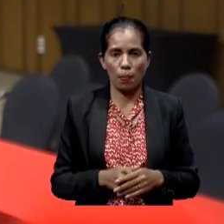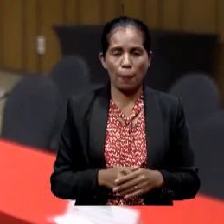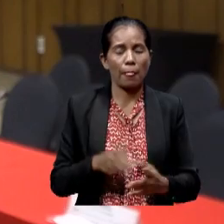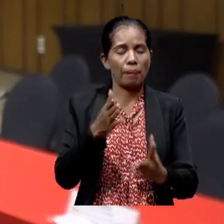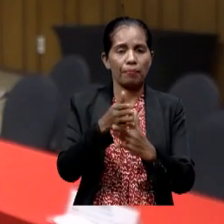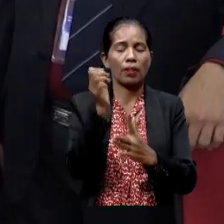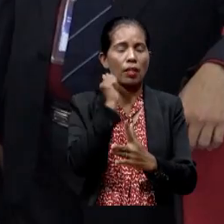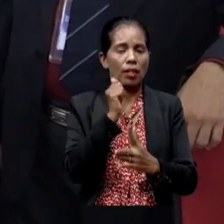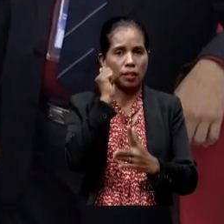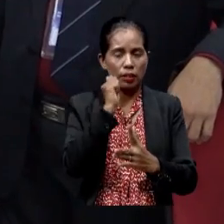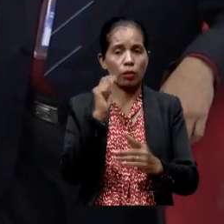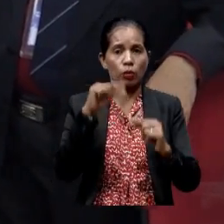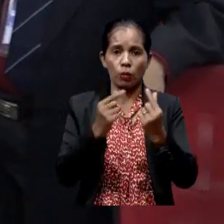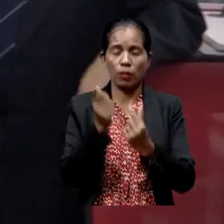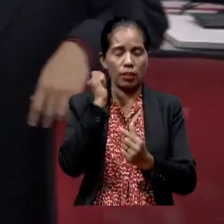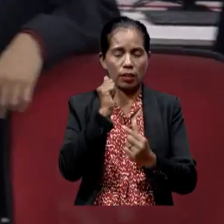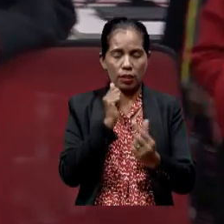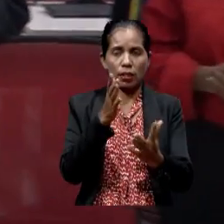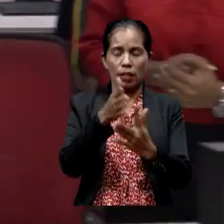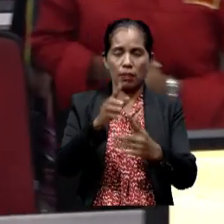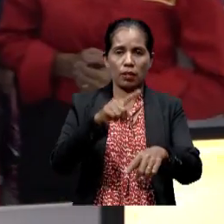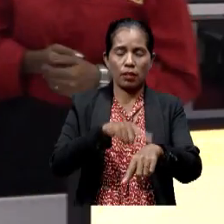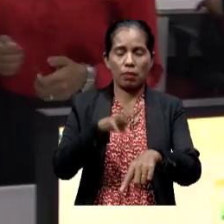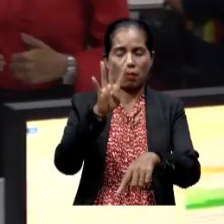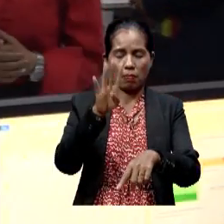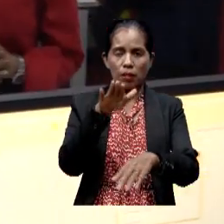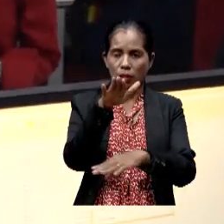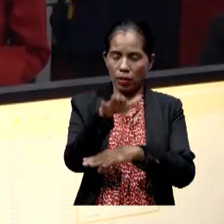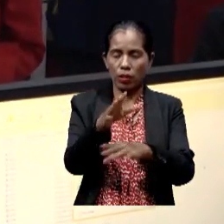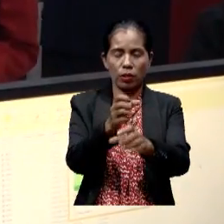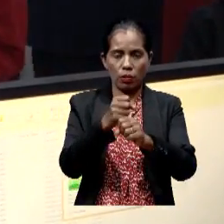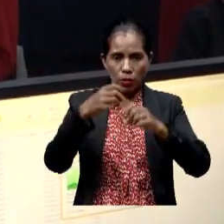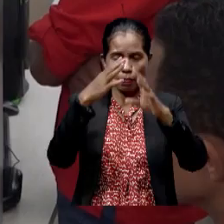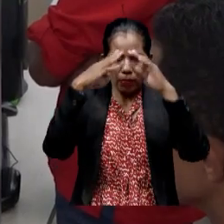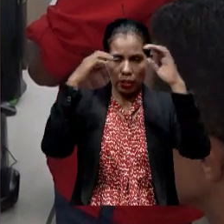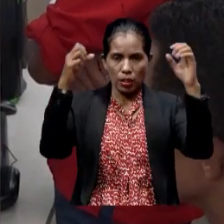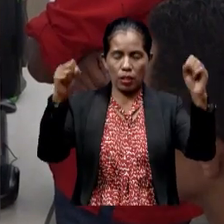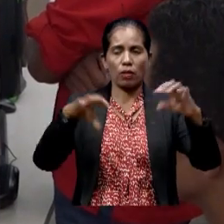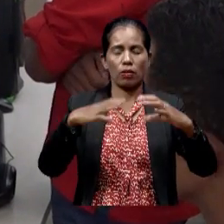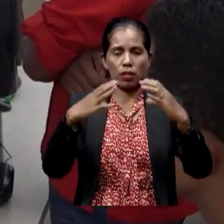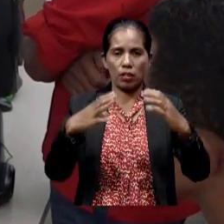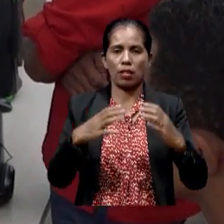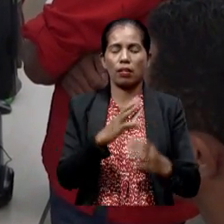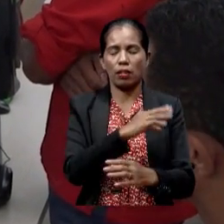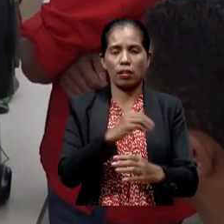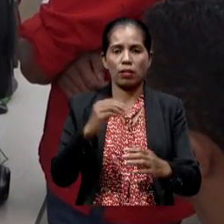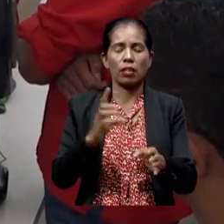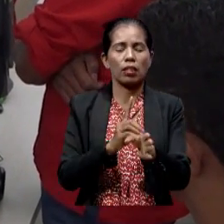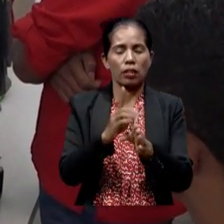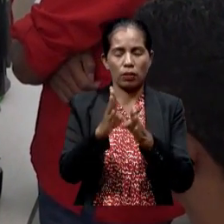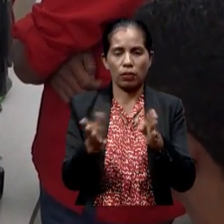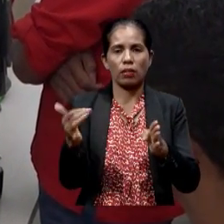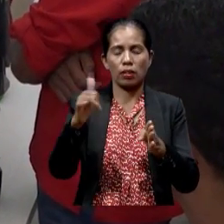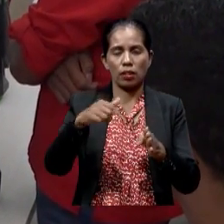ASEAN to edifício GMN, e a hora estu kuhat loro krai, no simu usi presidente do Conselho de Administração GMN, no diretor Sira